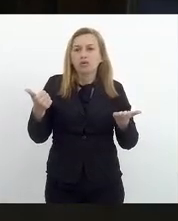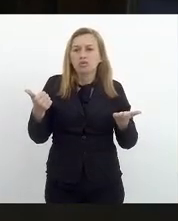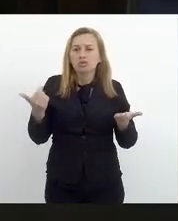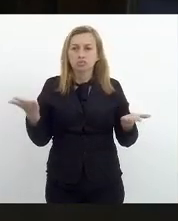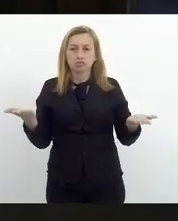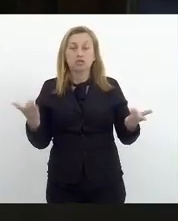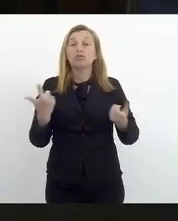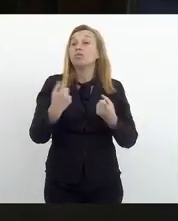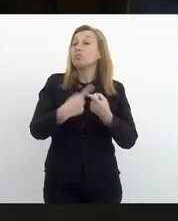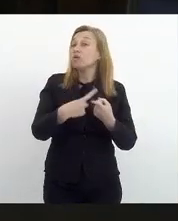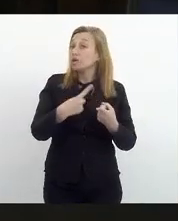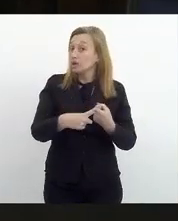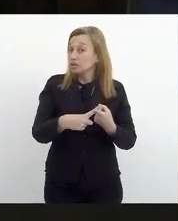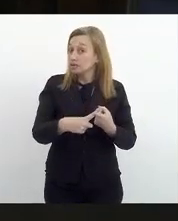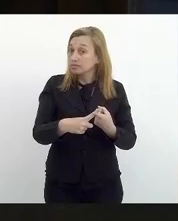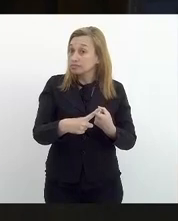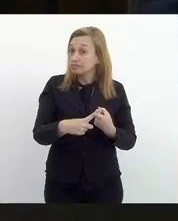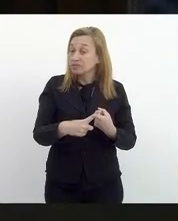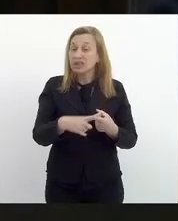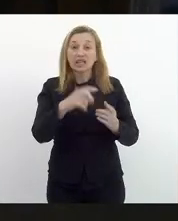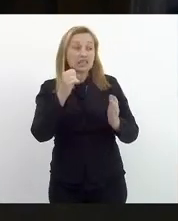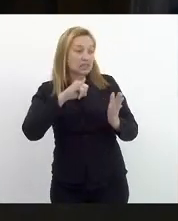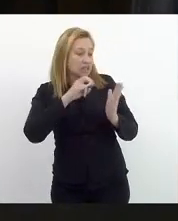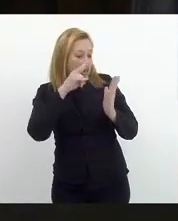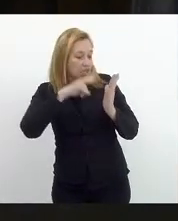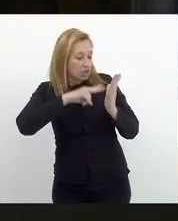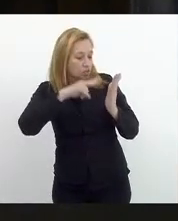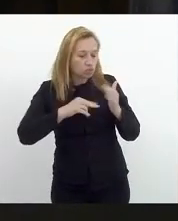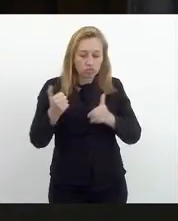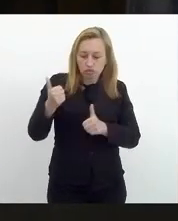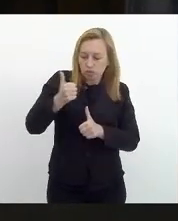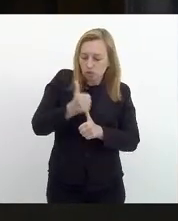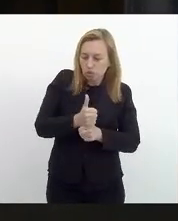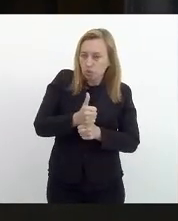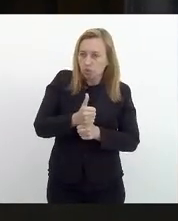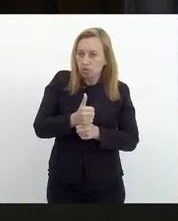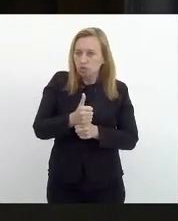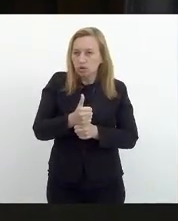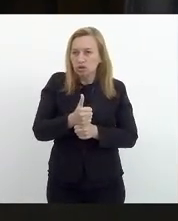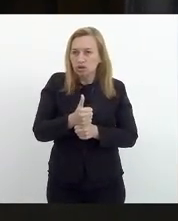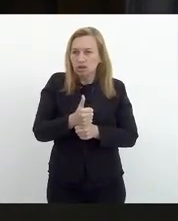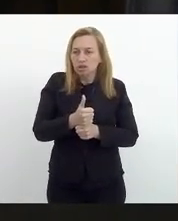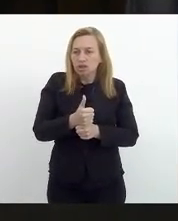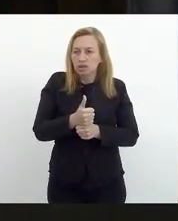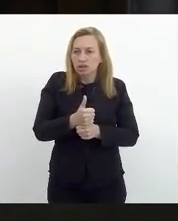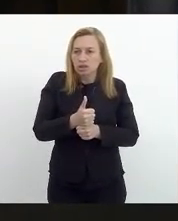operacionalizar porque se a leitura do subjetivo se a